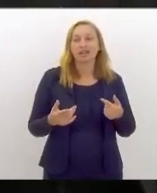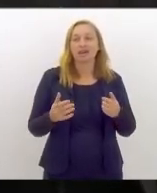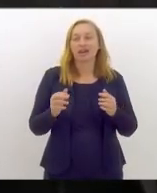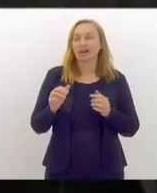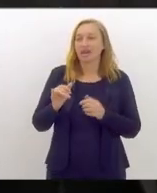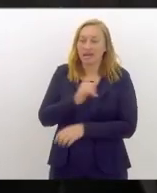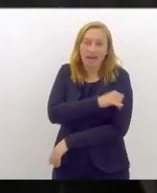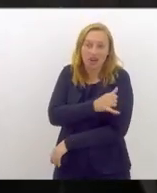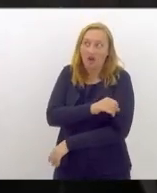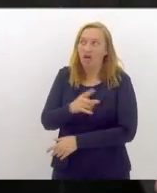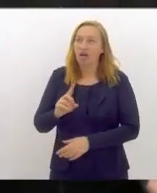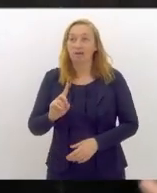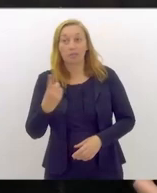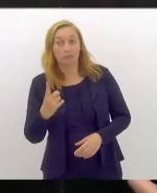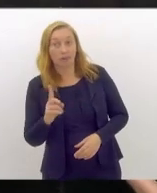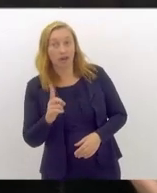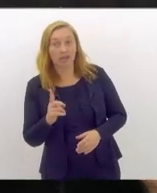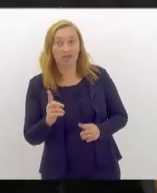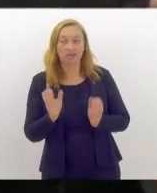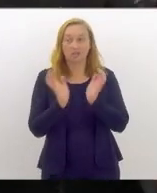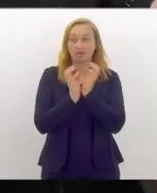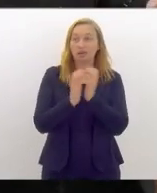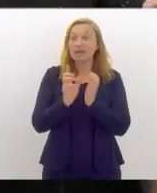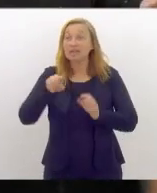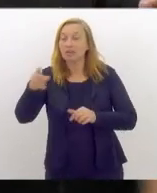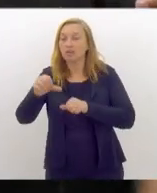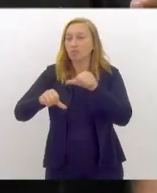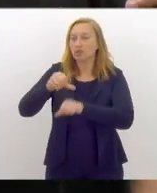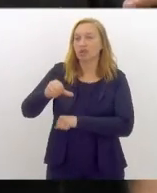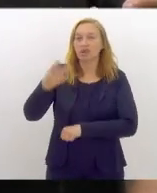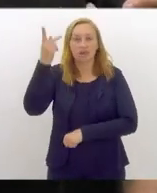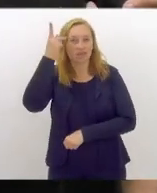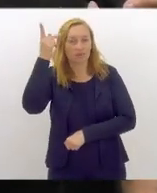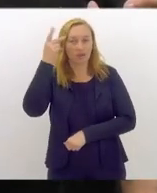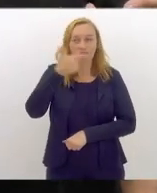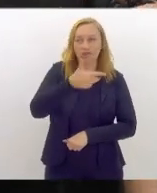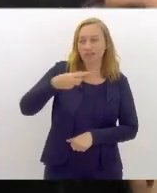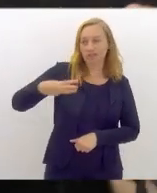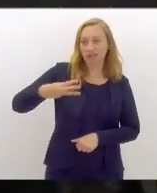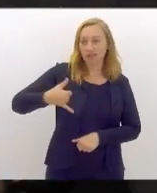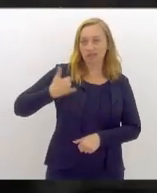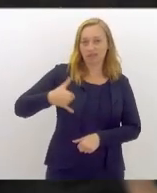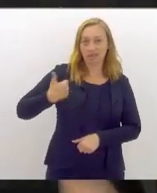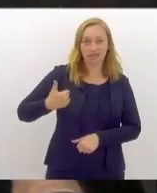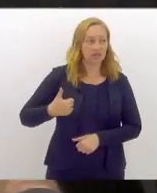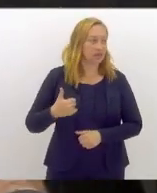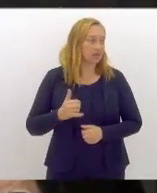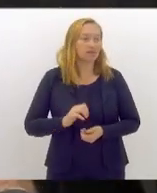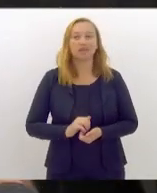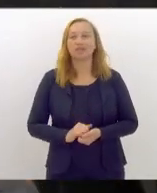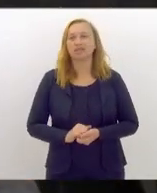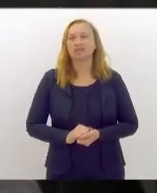que era carioca mas era Pernambucano aí depois eu mudei para São Paulo com 23 anos saí do Recife comecei a minha carreira em São Paulo tentar